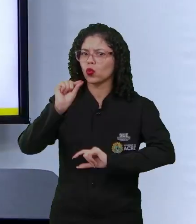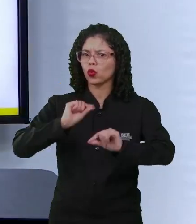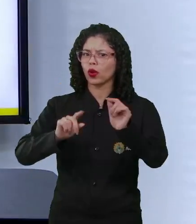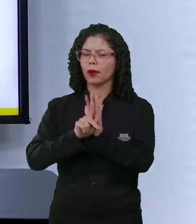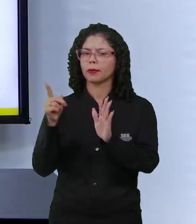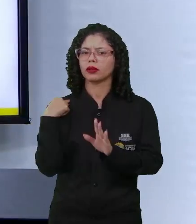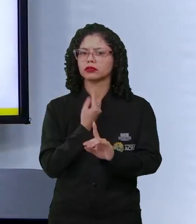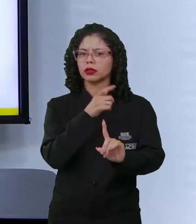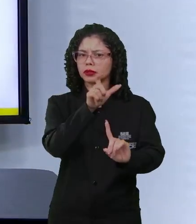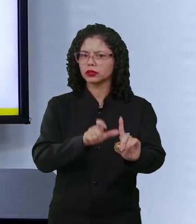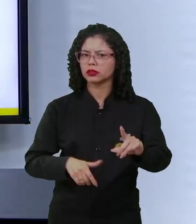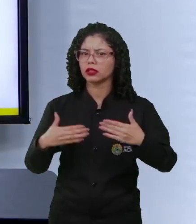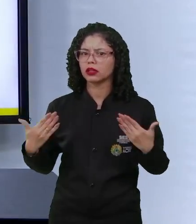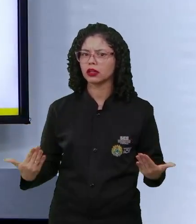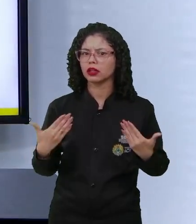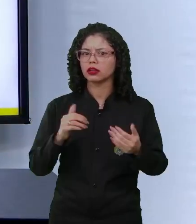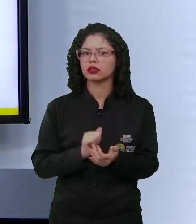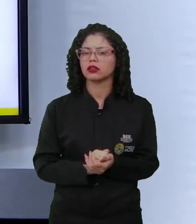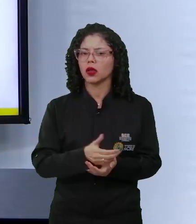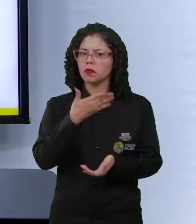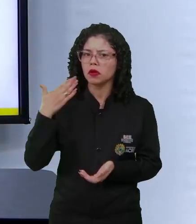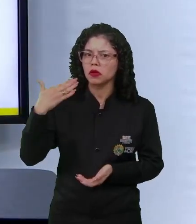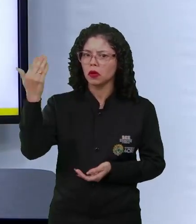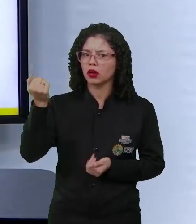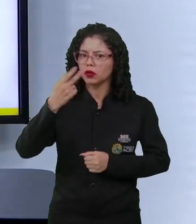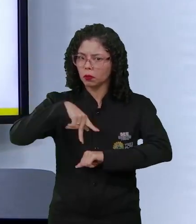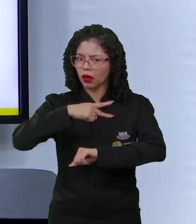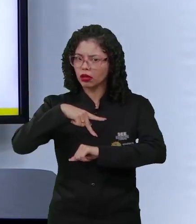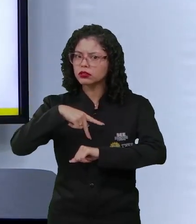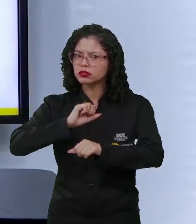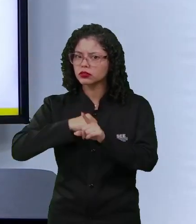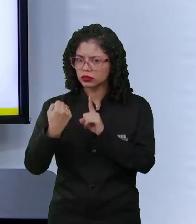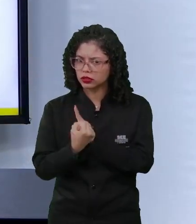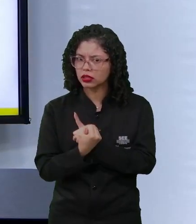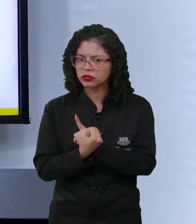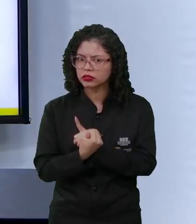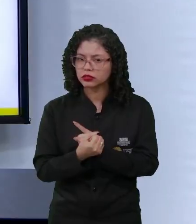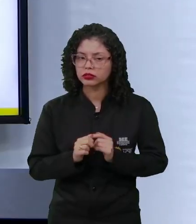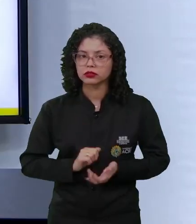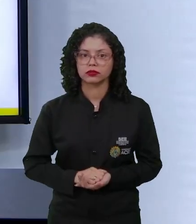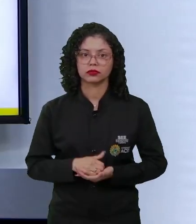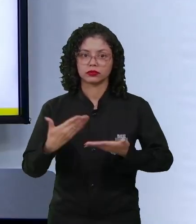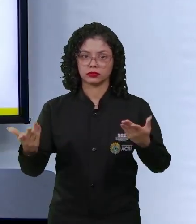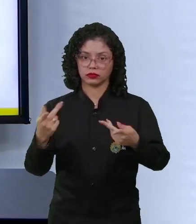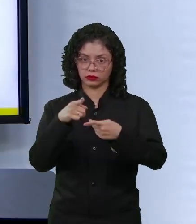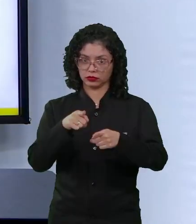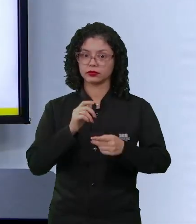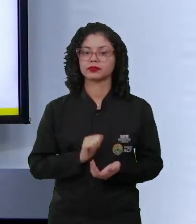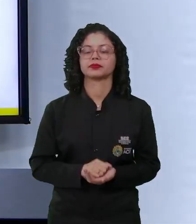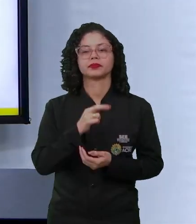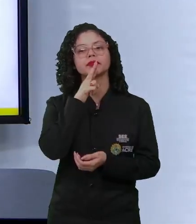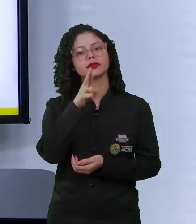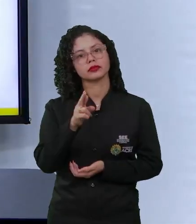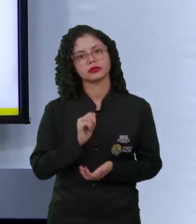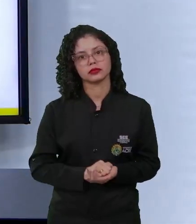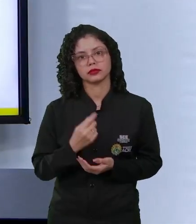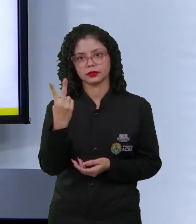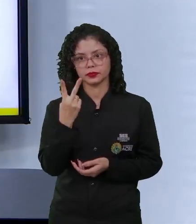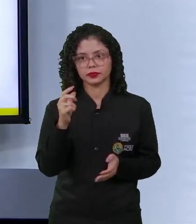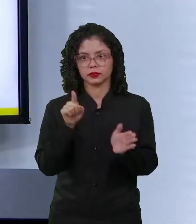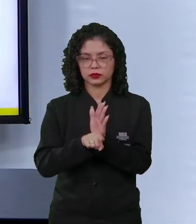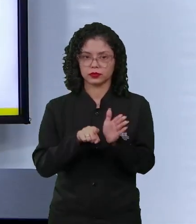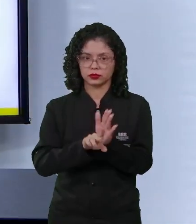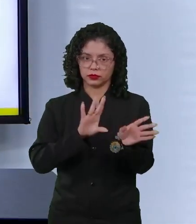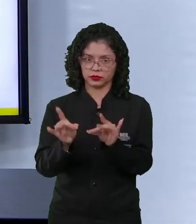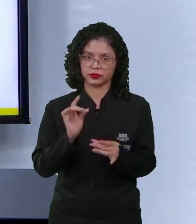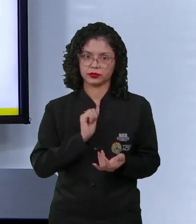para nos representar? Eles estão solucionando os problemas da sociedade? Eu convido vocês agora a resolver duas questões que eu